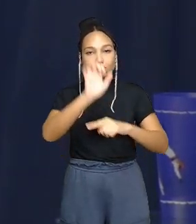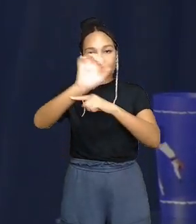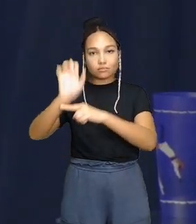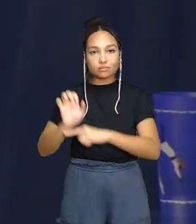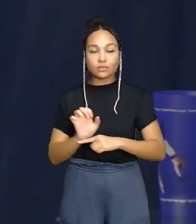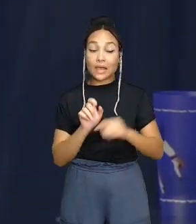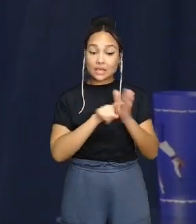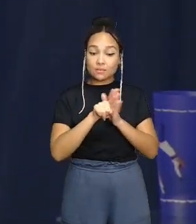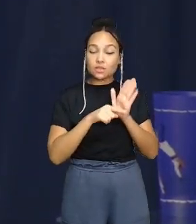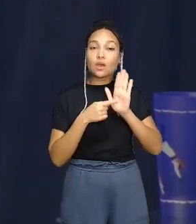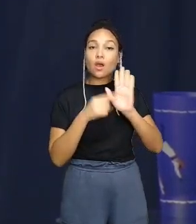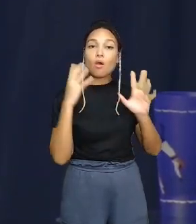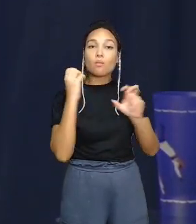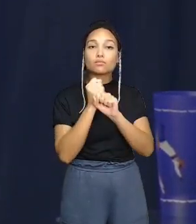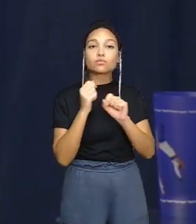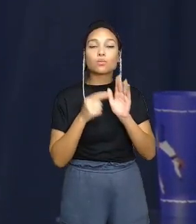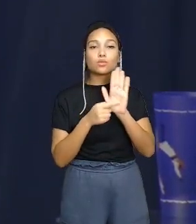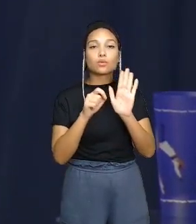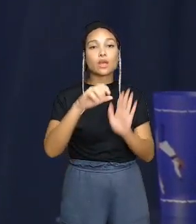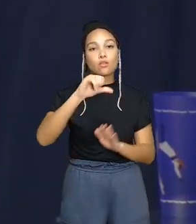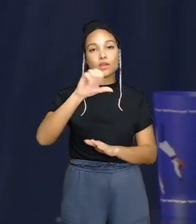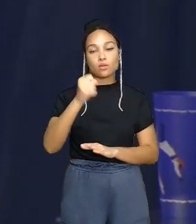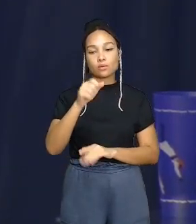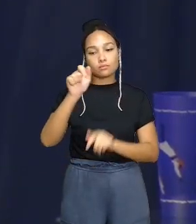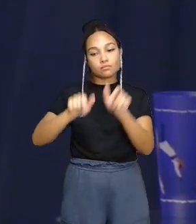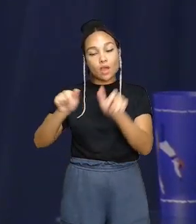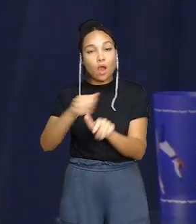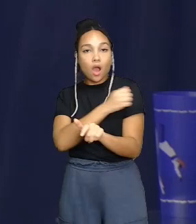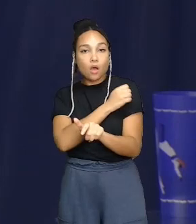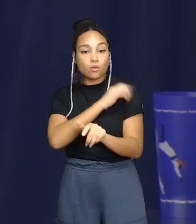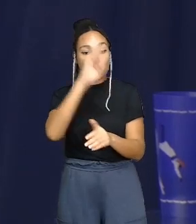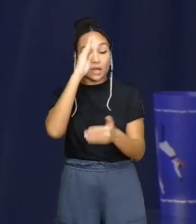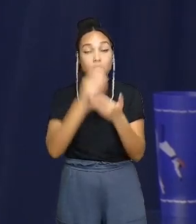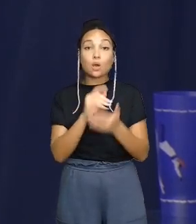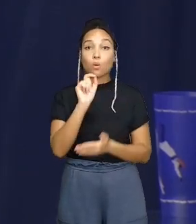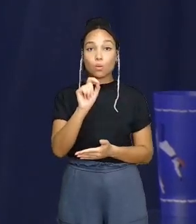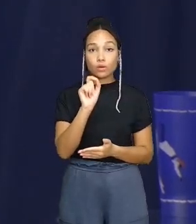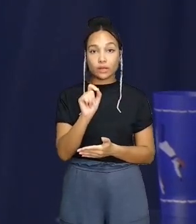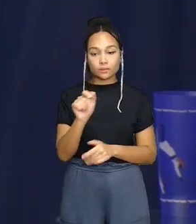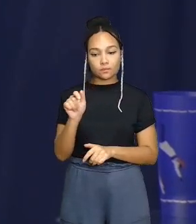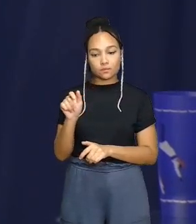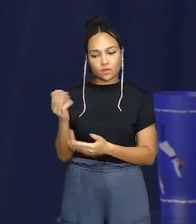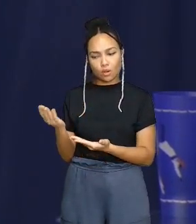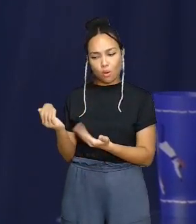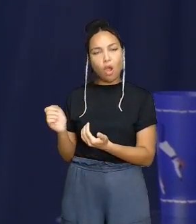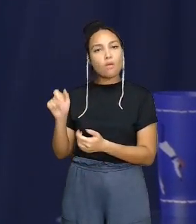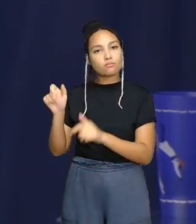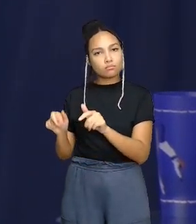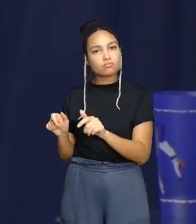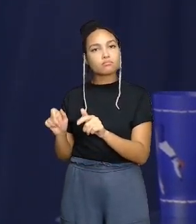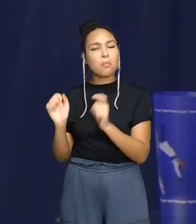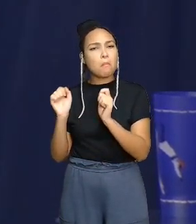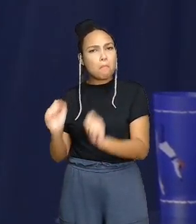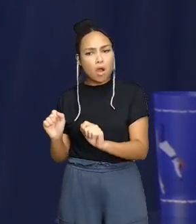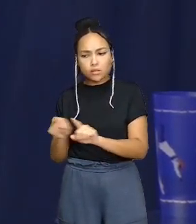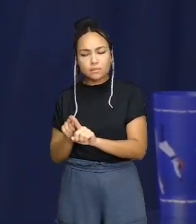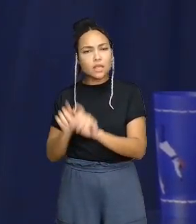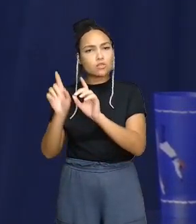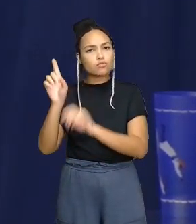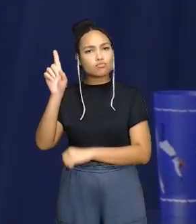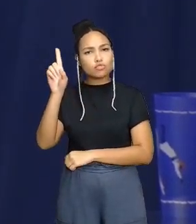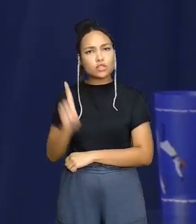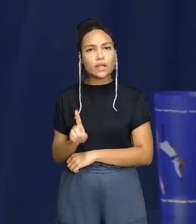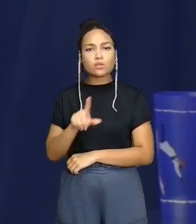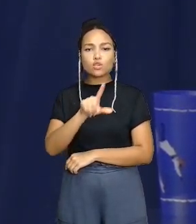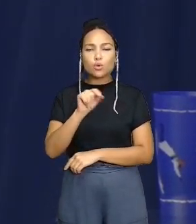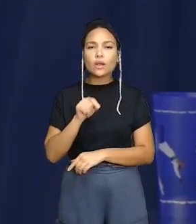assim, de que 98% dos estudantes acreditam que esse jovem pode, né, tem o direito de escolher se aprofundar